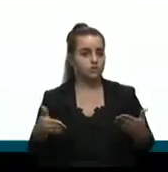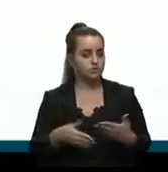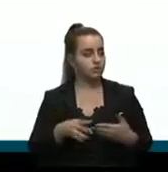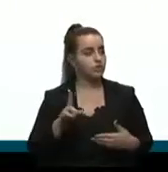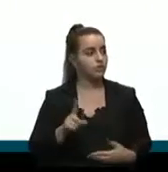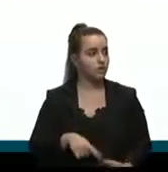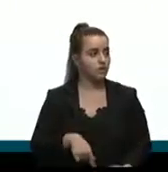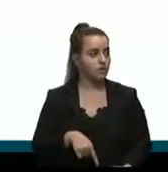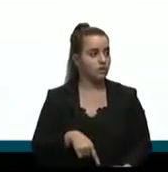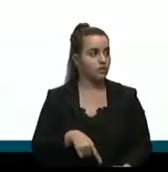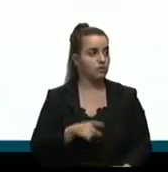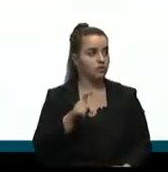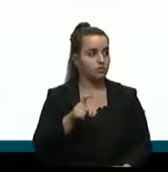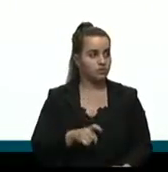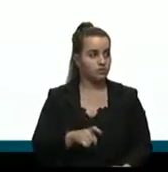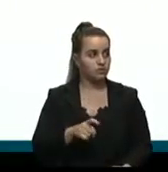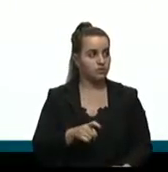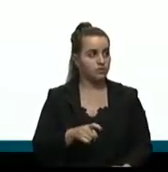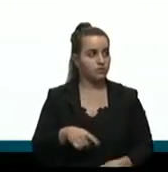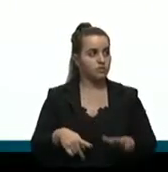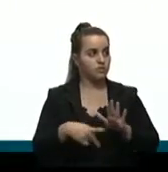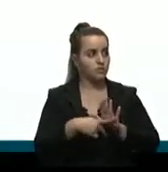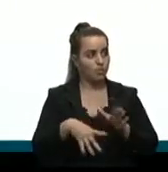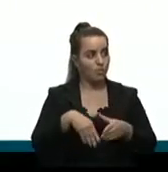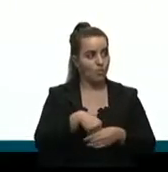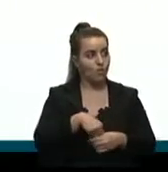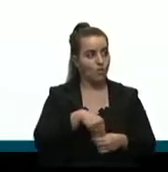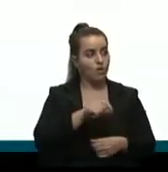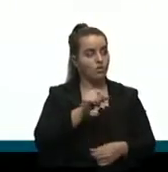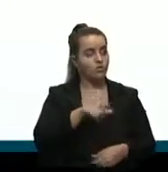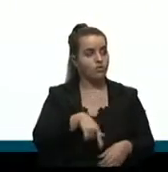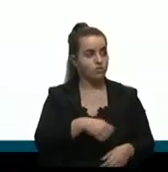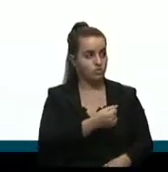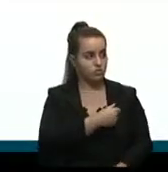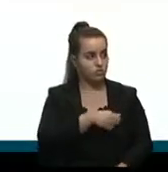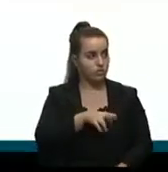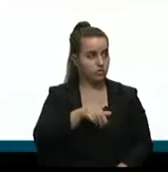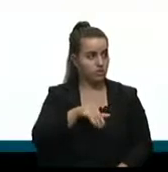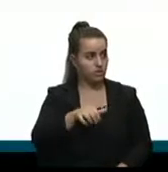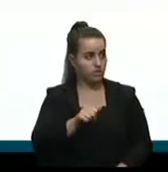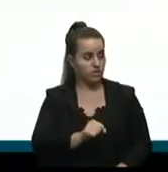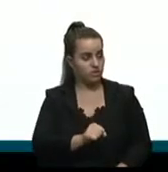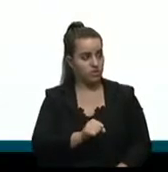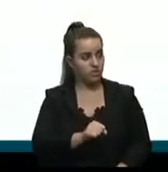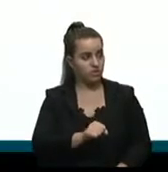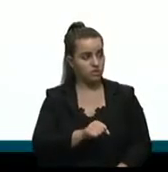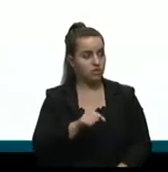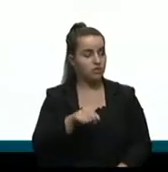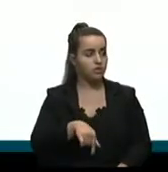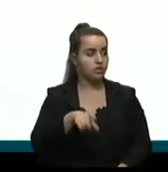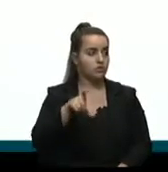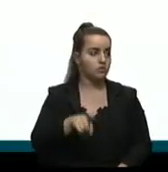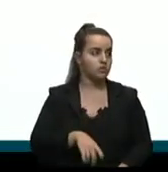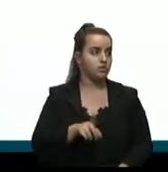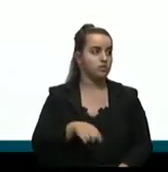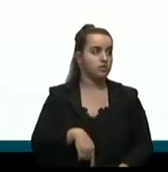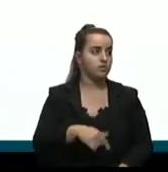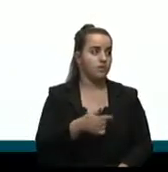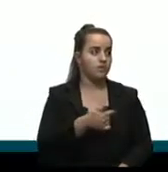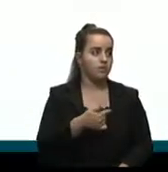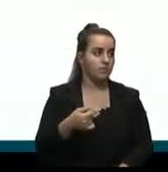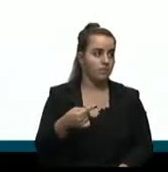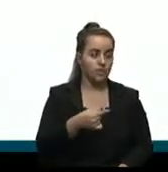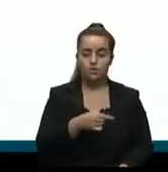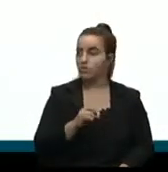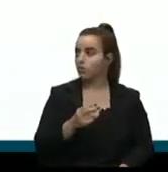crítica será x pertencente aos reais, tal que esse x é menor ou igual